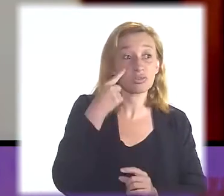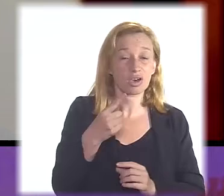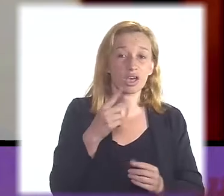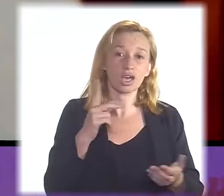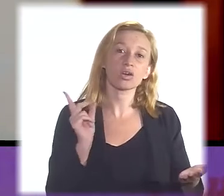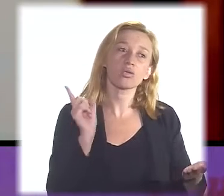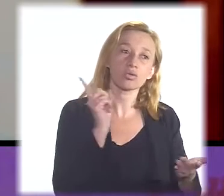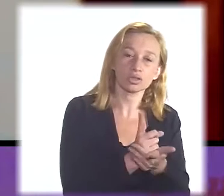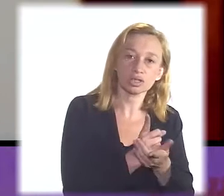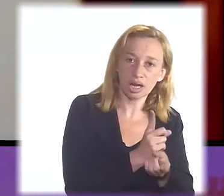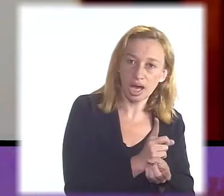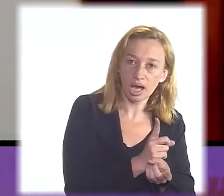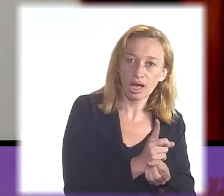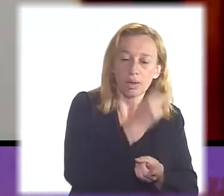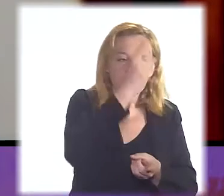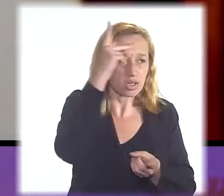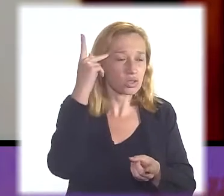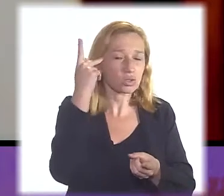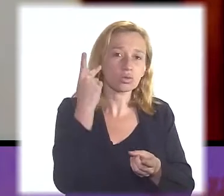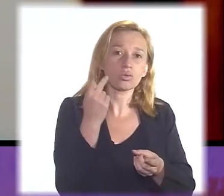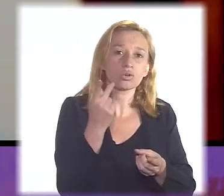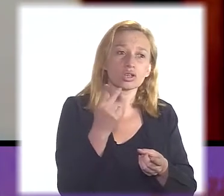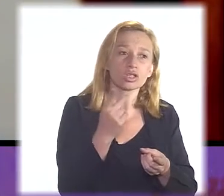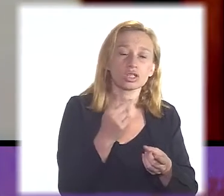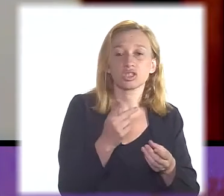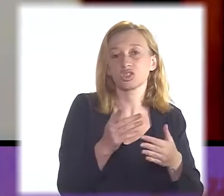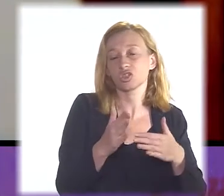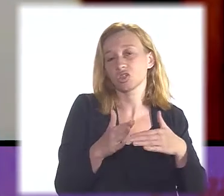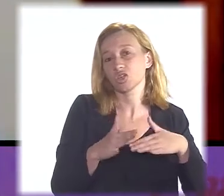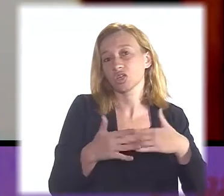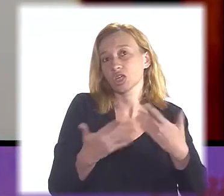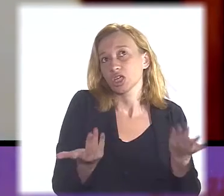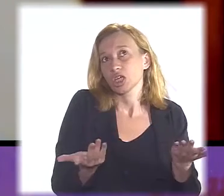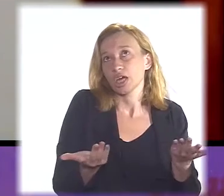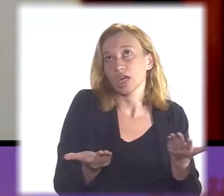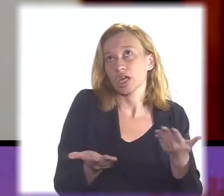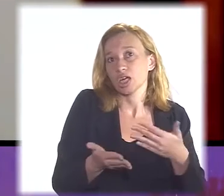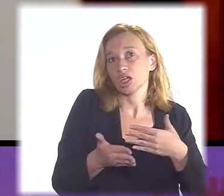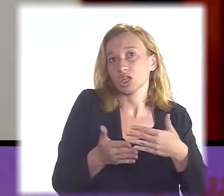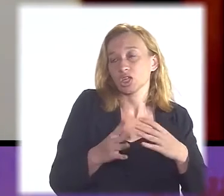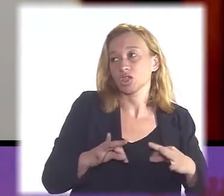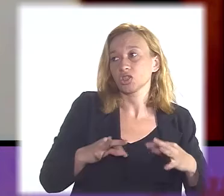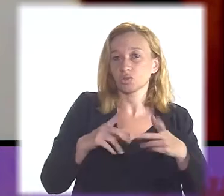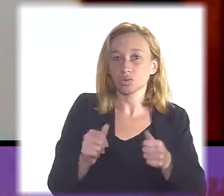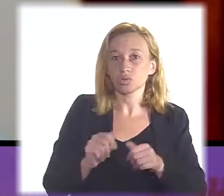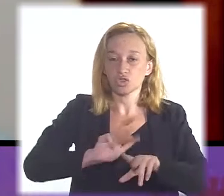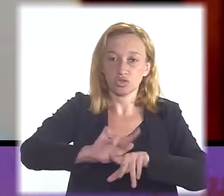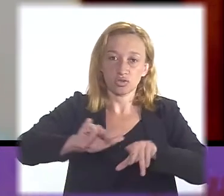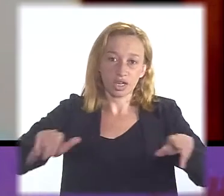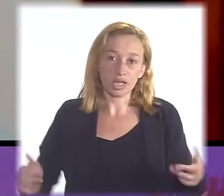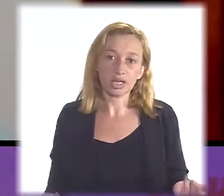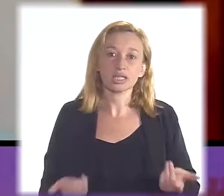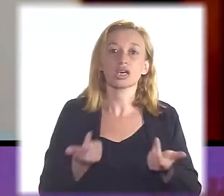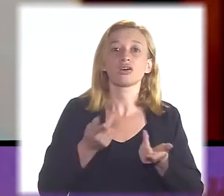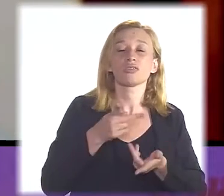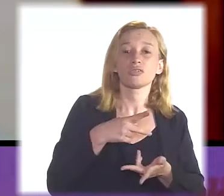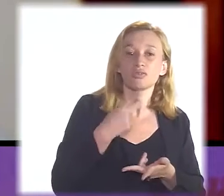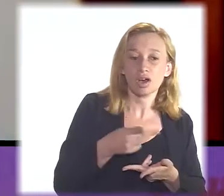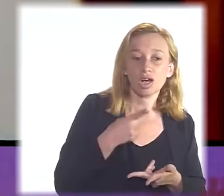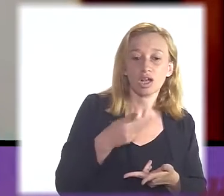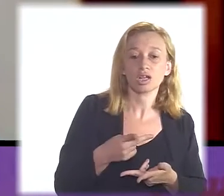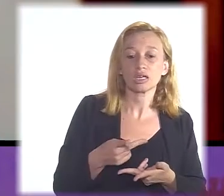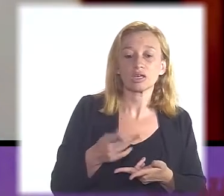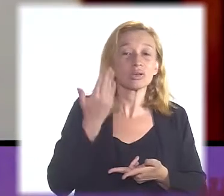encontrar jogadores de futebol de todos os níveis. Eu me refiro à questão intelectual, ou seja, a lucidez para